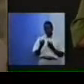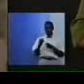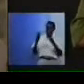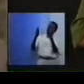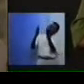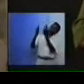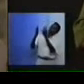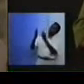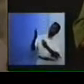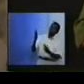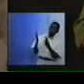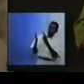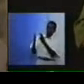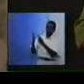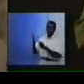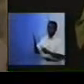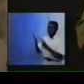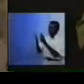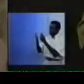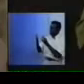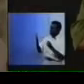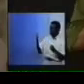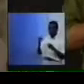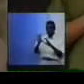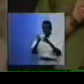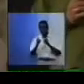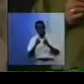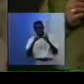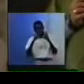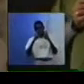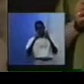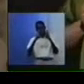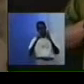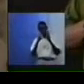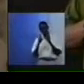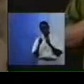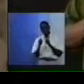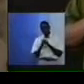de novo raspando primeiro aquilo que foi estragado com o